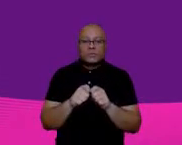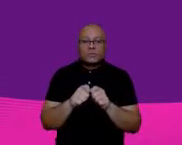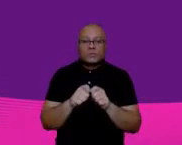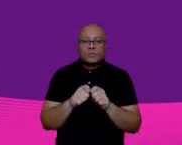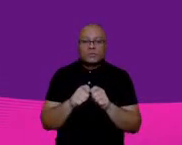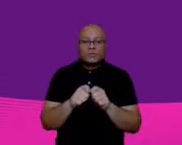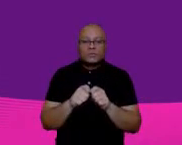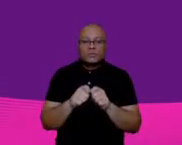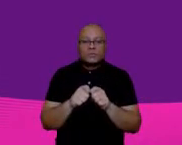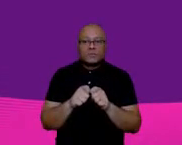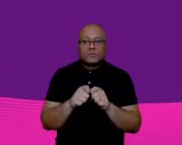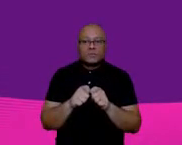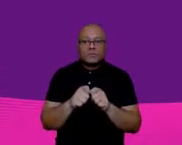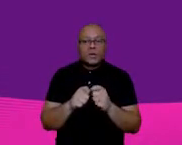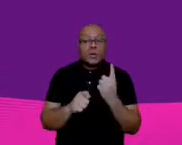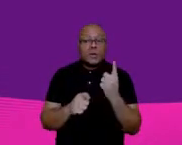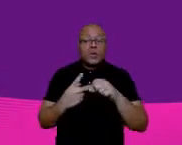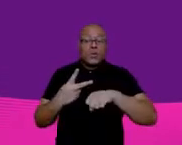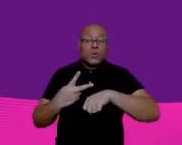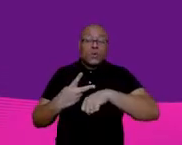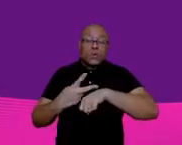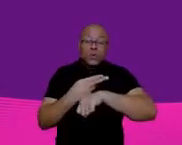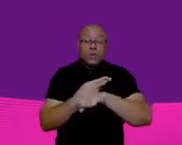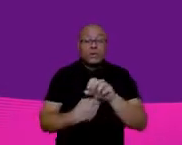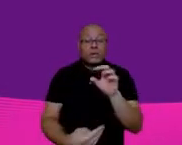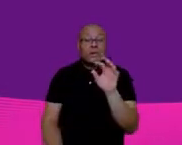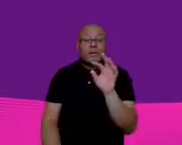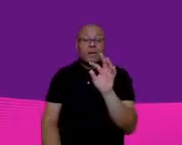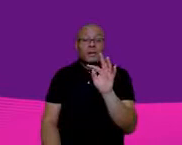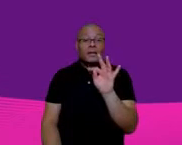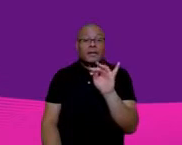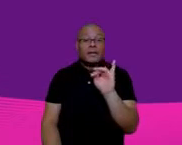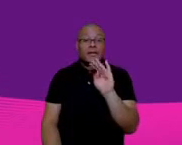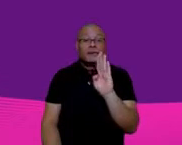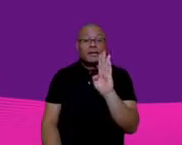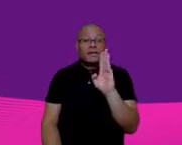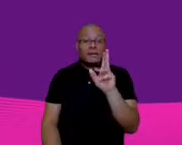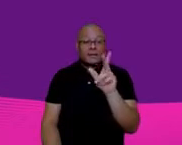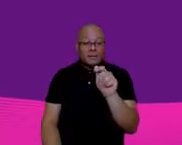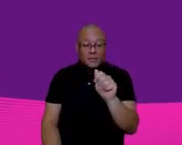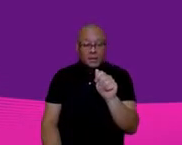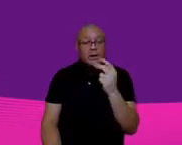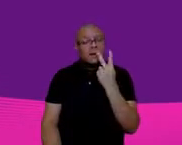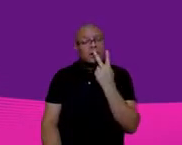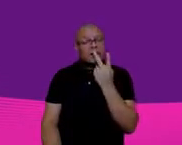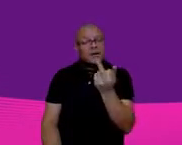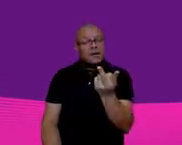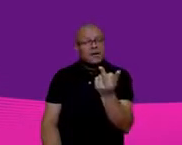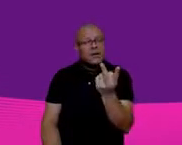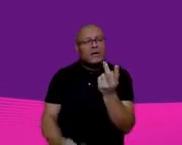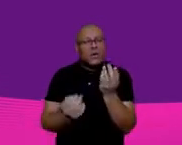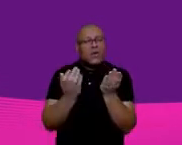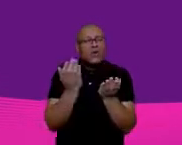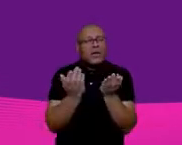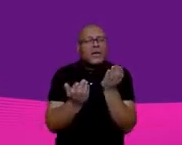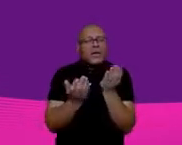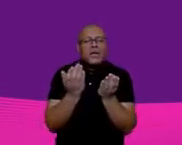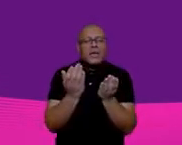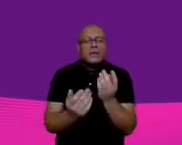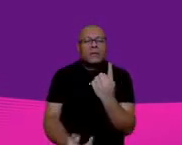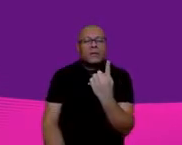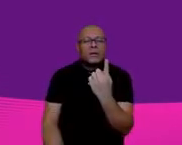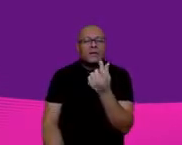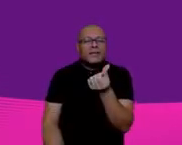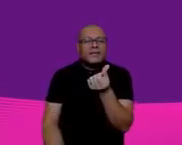um corte na tíbia, vejam como é que ficou bem equilibrado. 16 fica apertado demais, nós